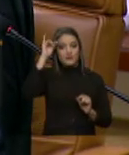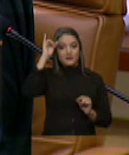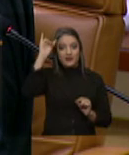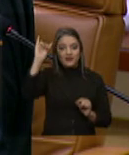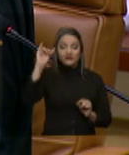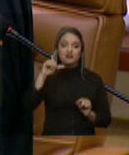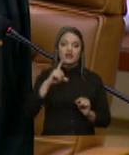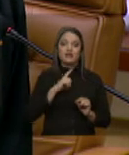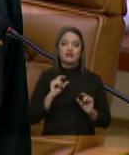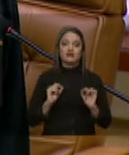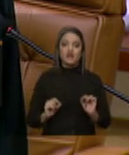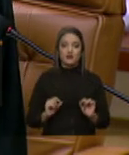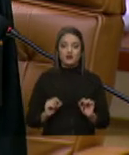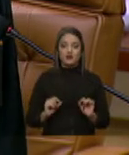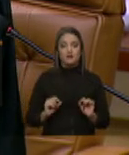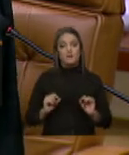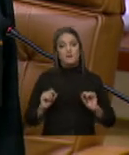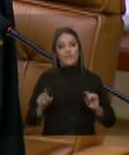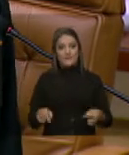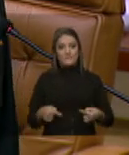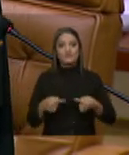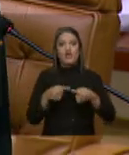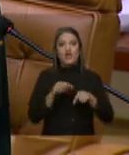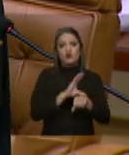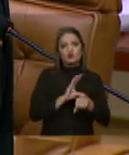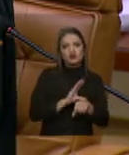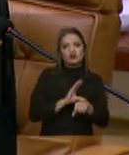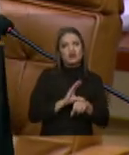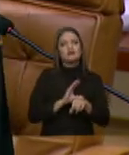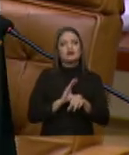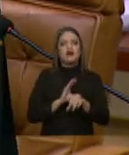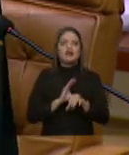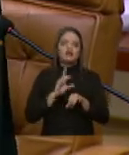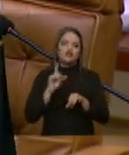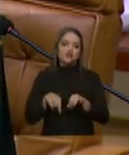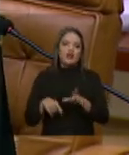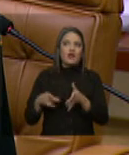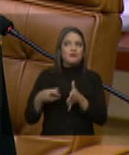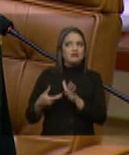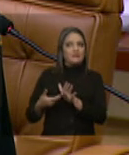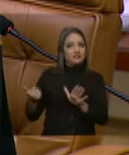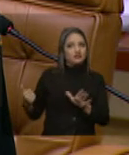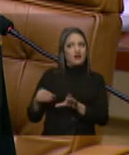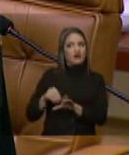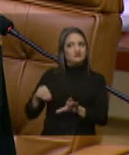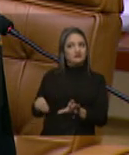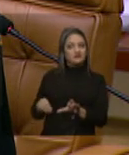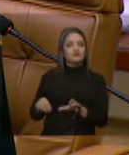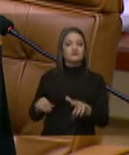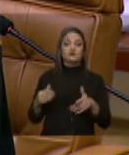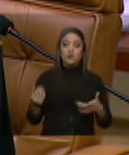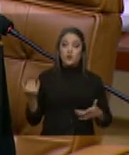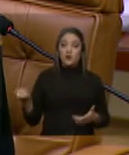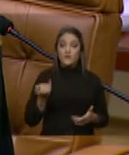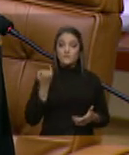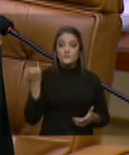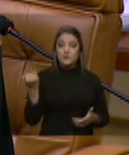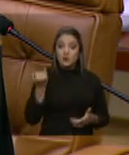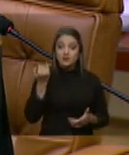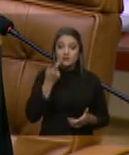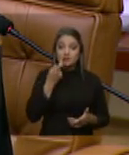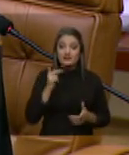declaração de constitucionalidade excludente aqui é importante nós deixarmos